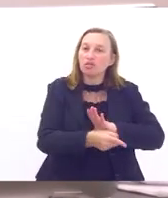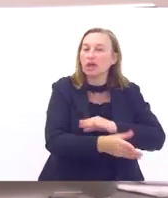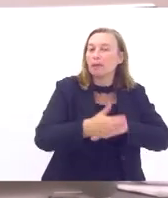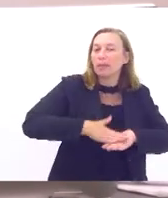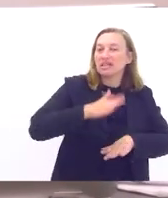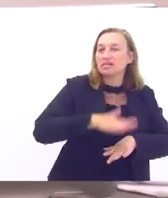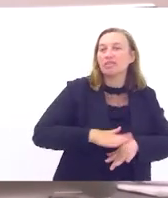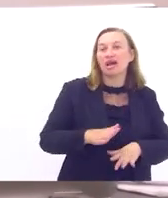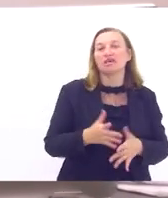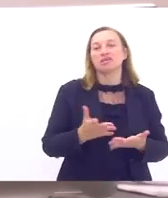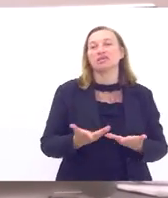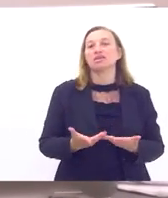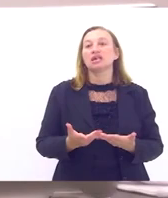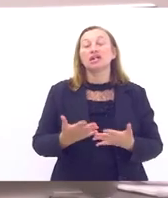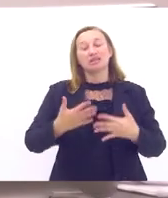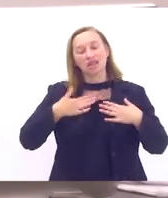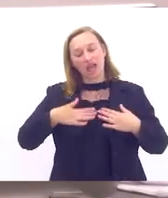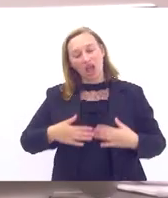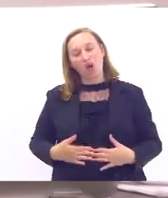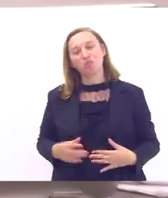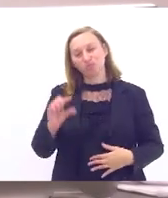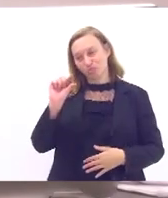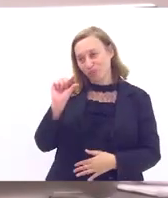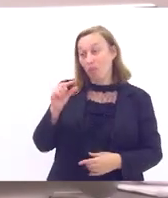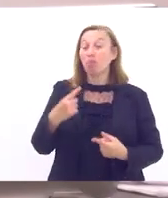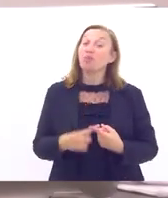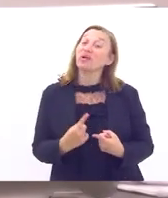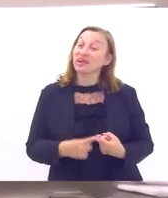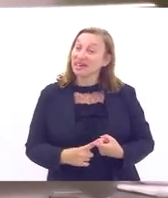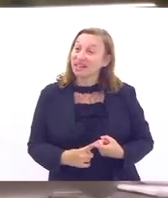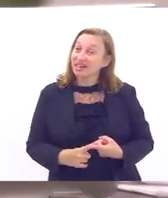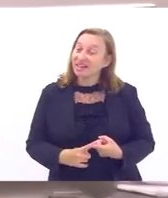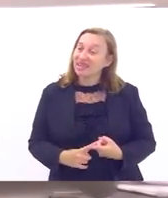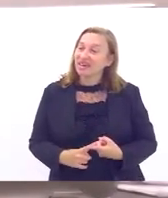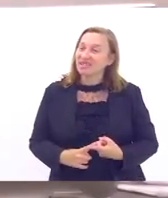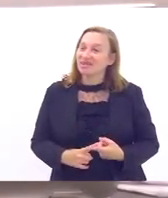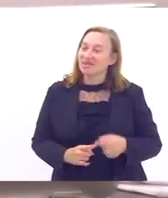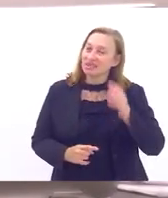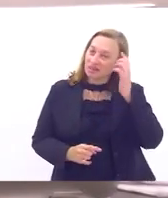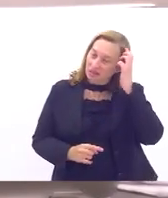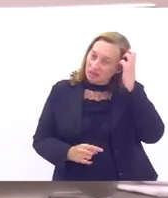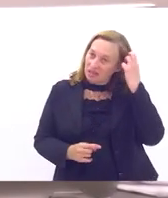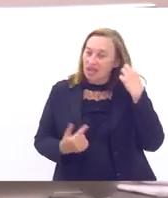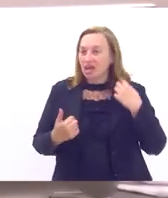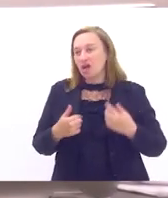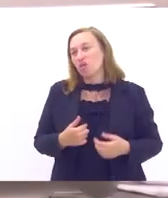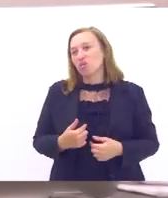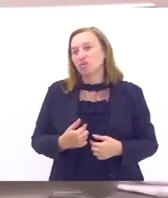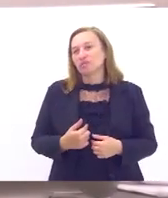pontos, isso me tranquiliza um pouco, porque eu fiquei bastante